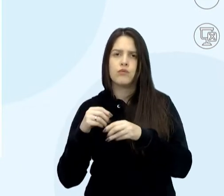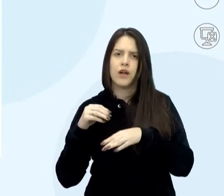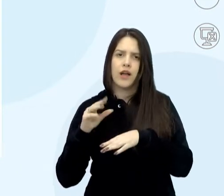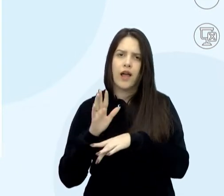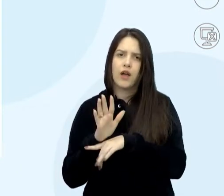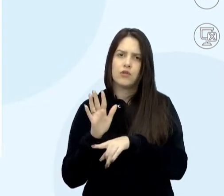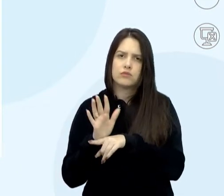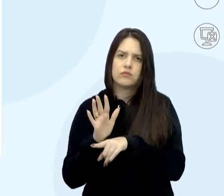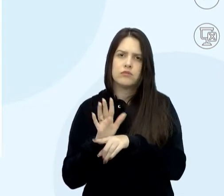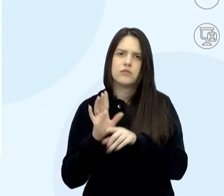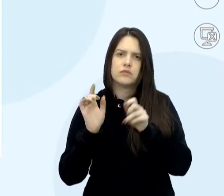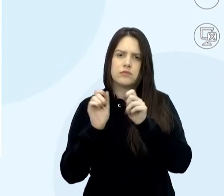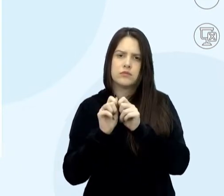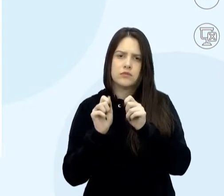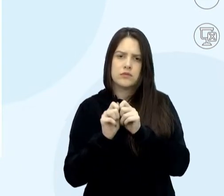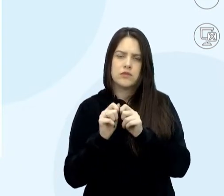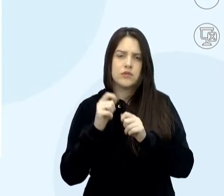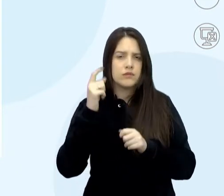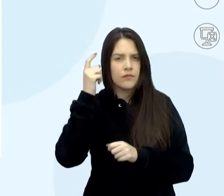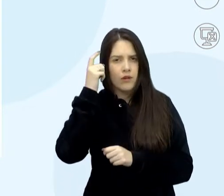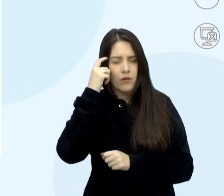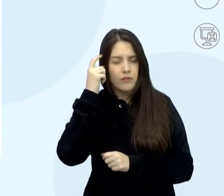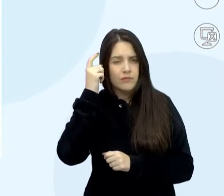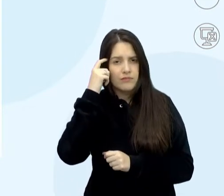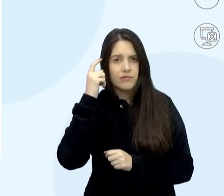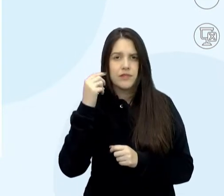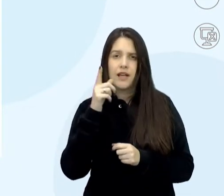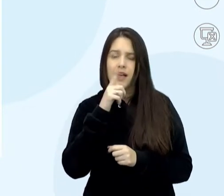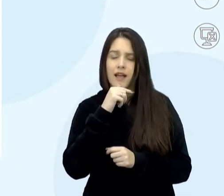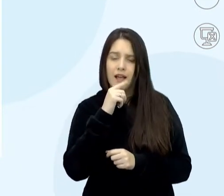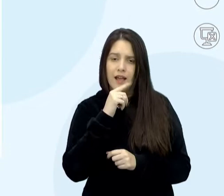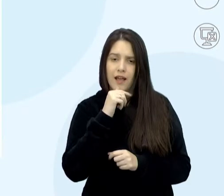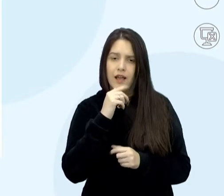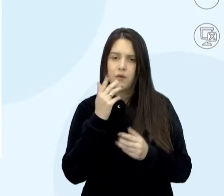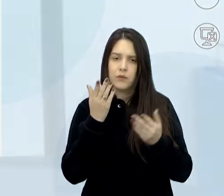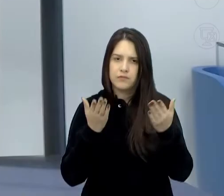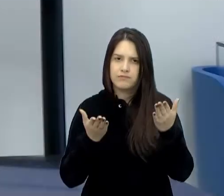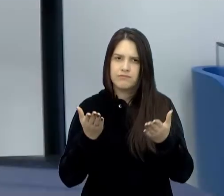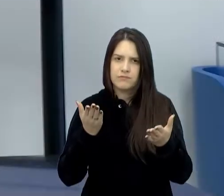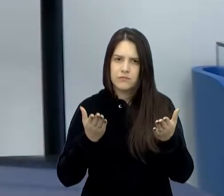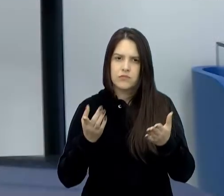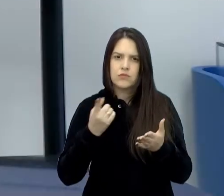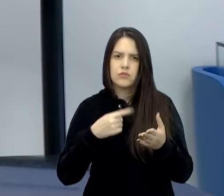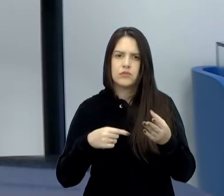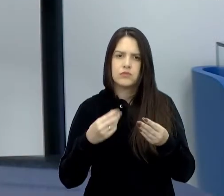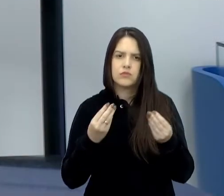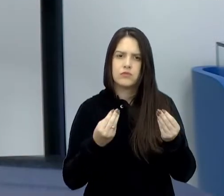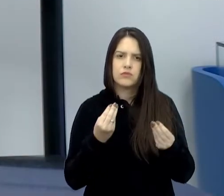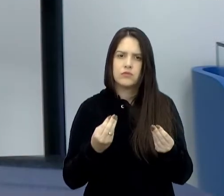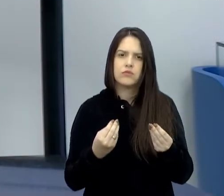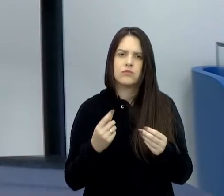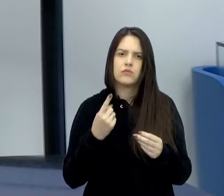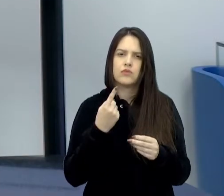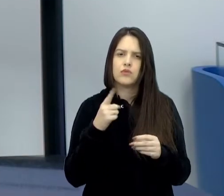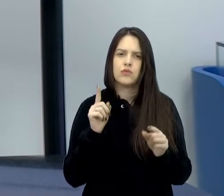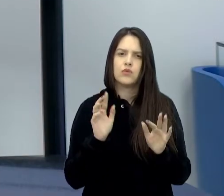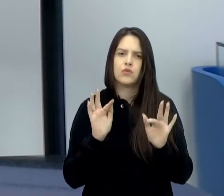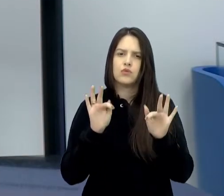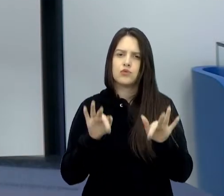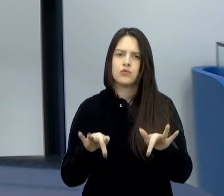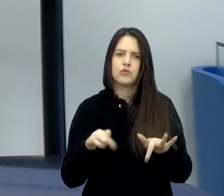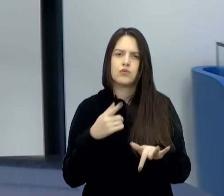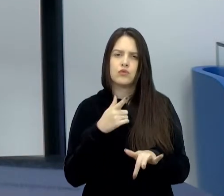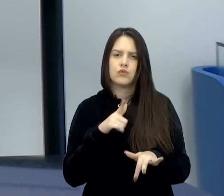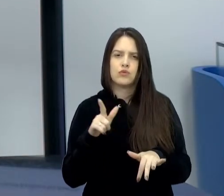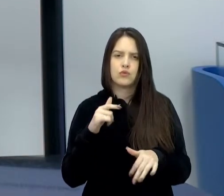ajudar a fazer o uso consciente da água ou da luz, né? Vou mostrar a luz também. Os últimos consumos mostra por